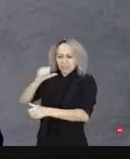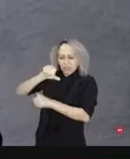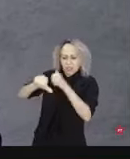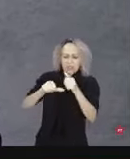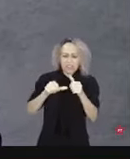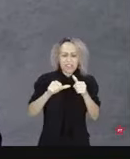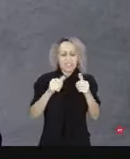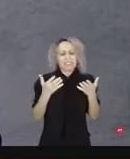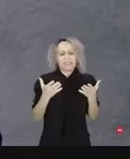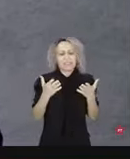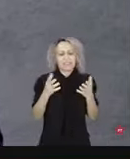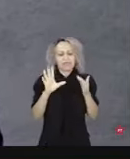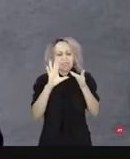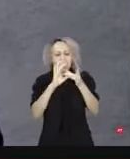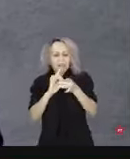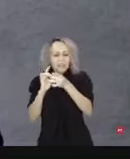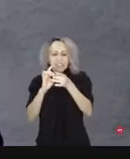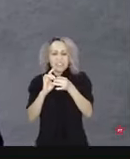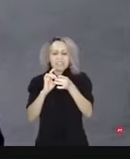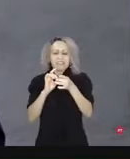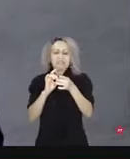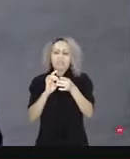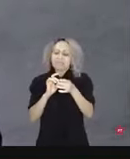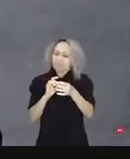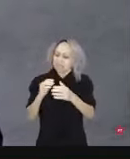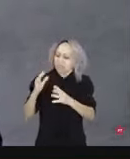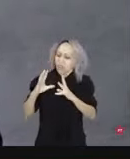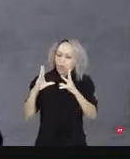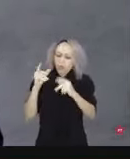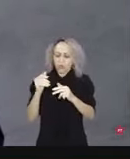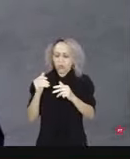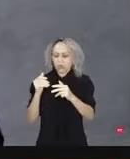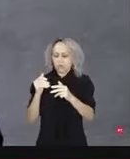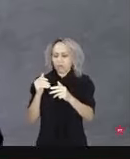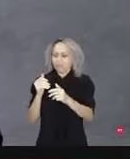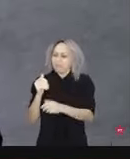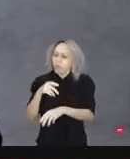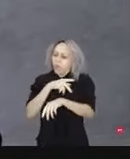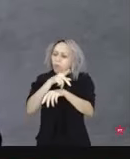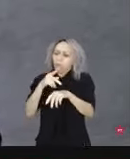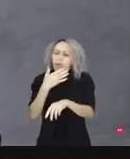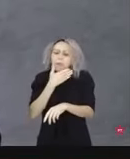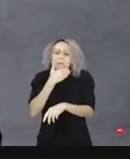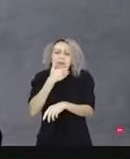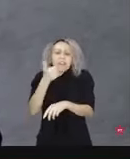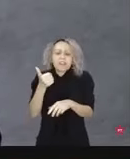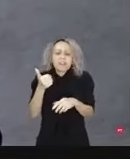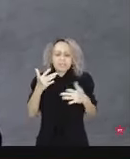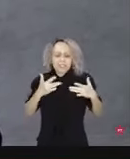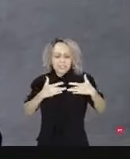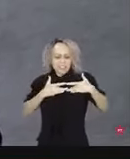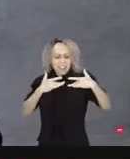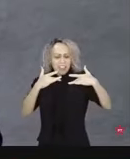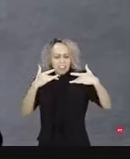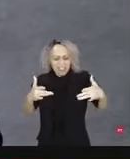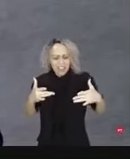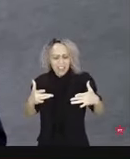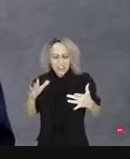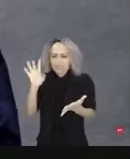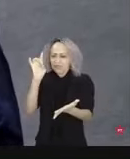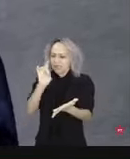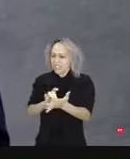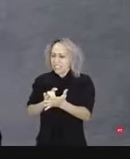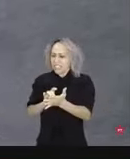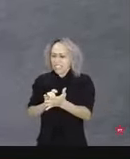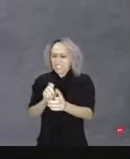união de todos na constante construção de um país melhor, mais solidário e com verdadeira